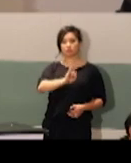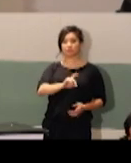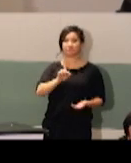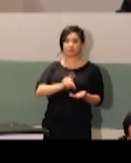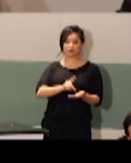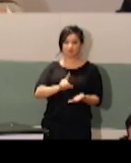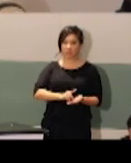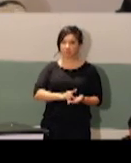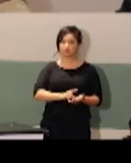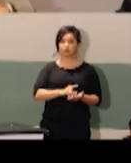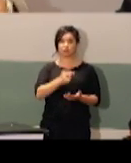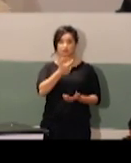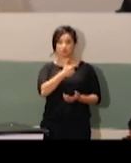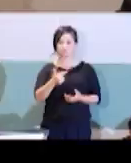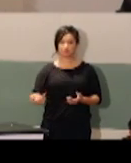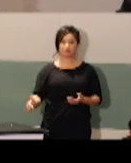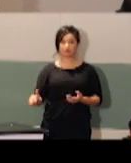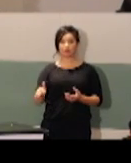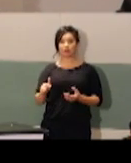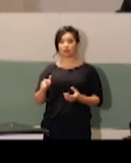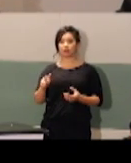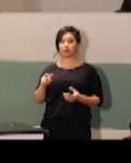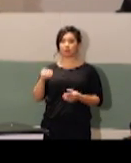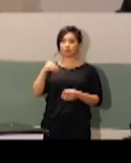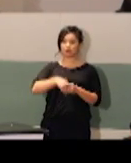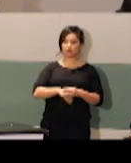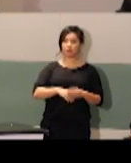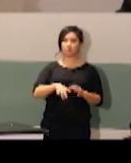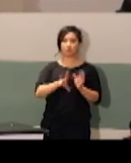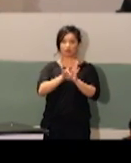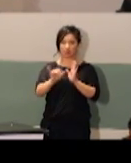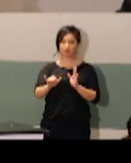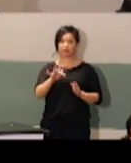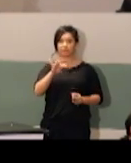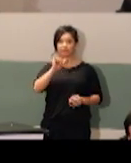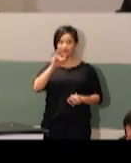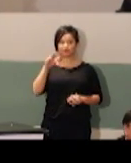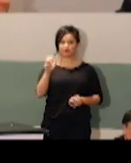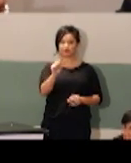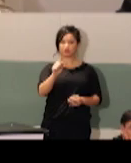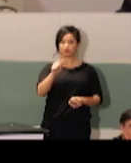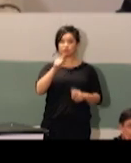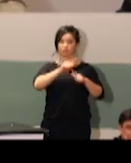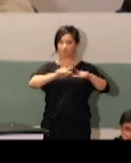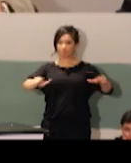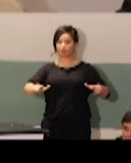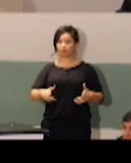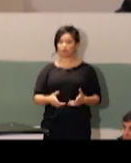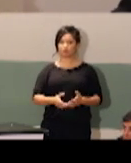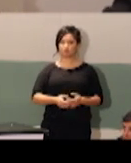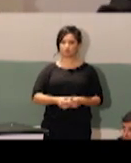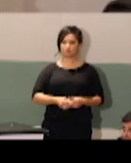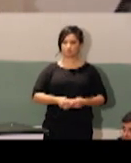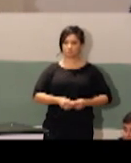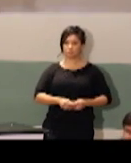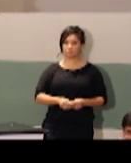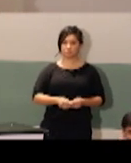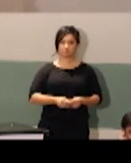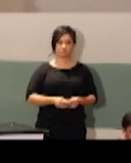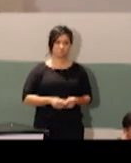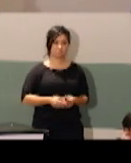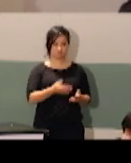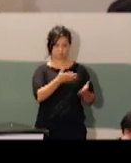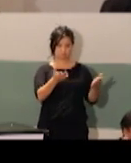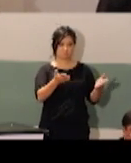em curso na Lei da Ficha Limpa. Eu trago esse debate. Por favor, plateia,